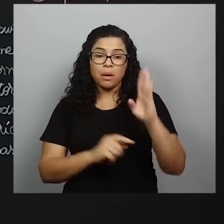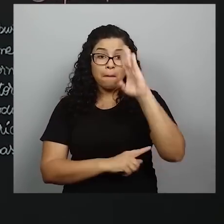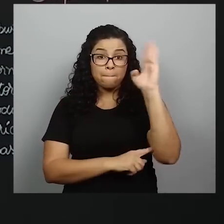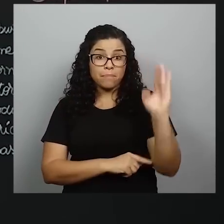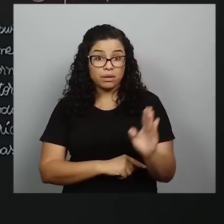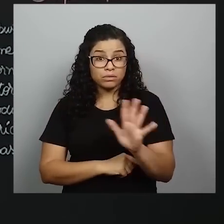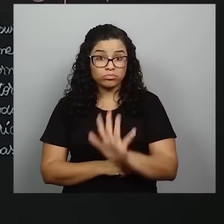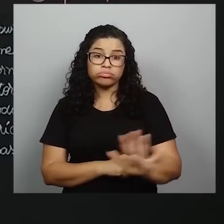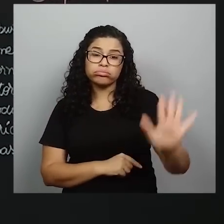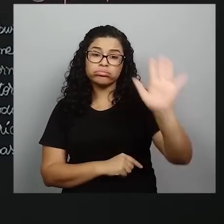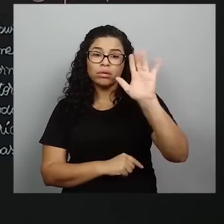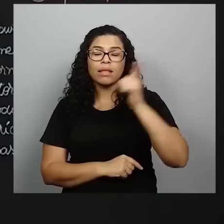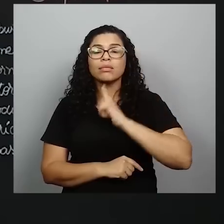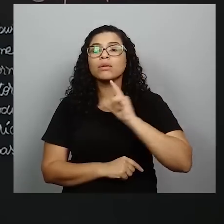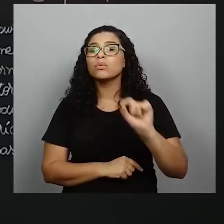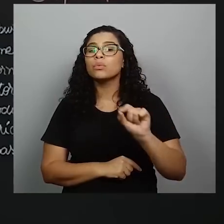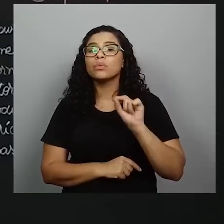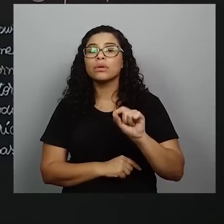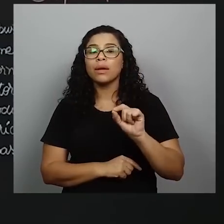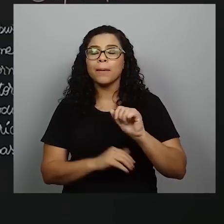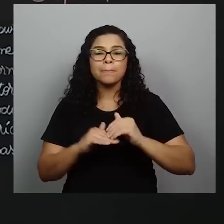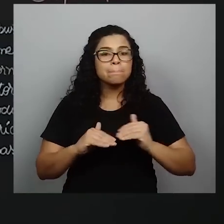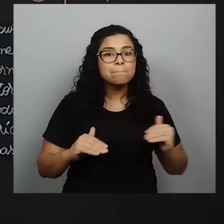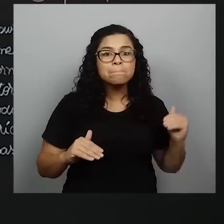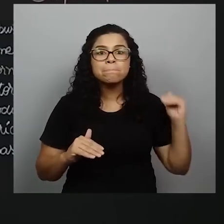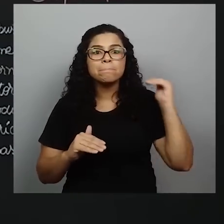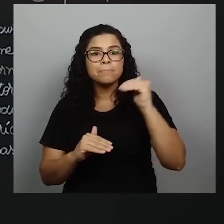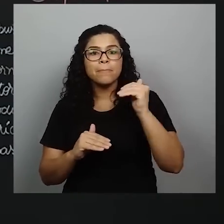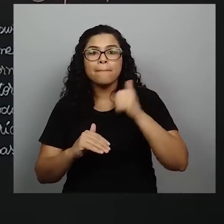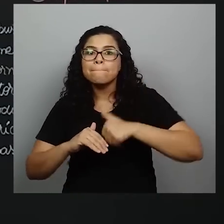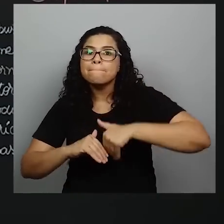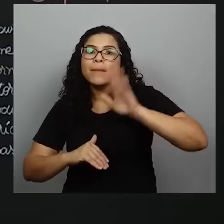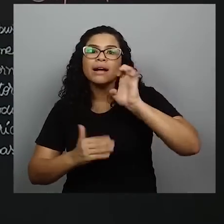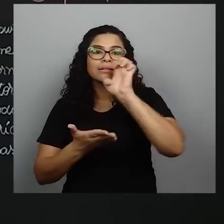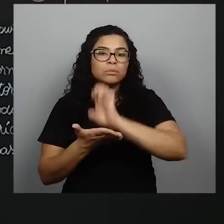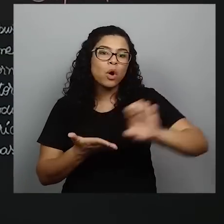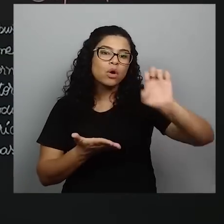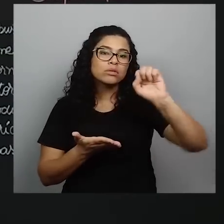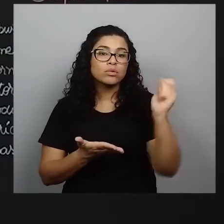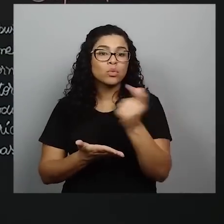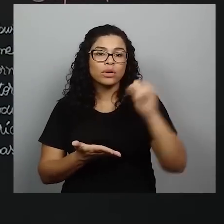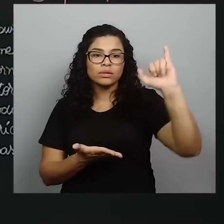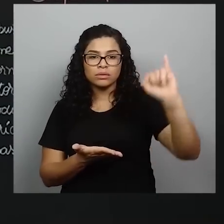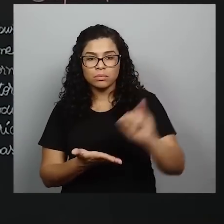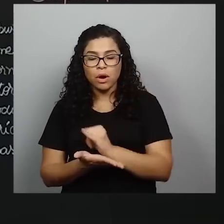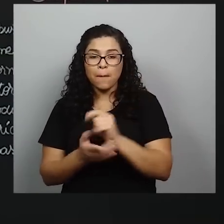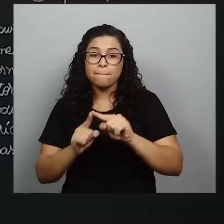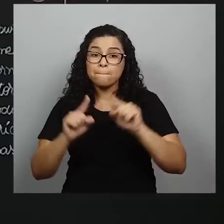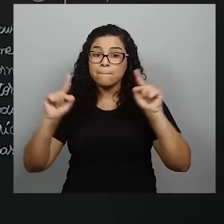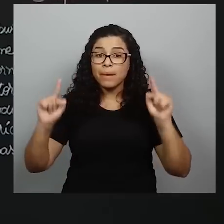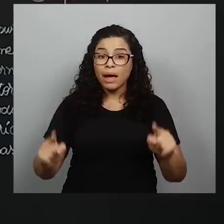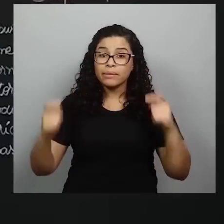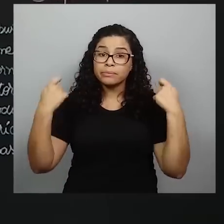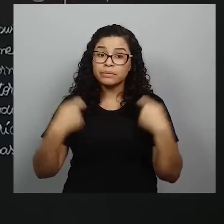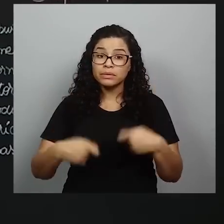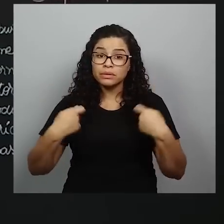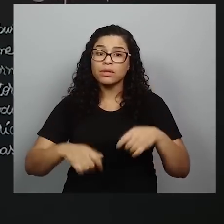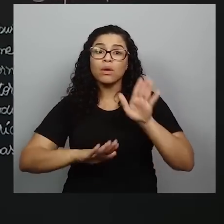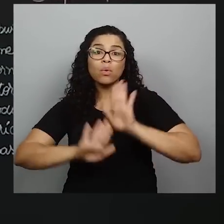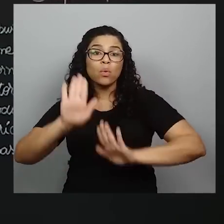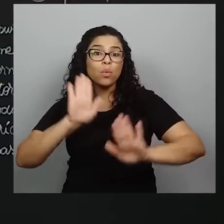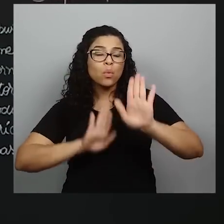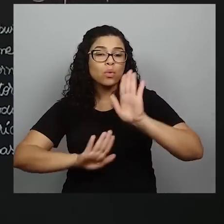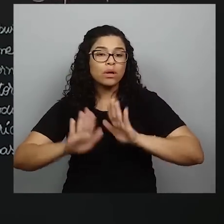grande parte, sempre vai ter um superávit, a gente mais exporta do que importa, mas sempre é necessário tomar cuidado